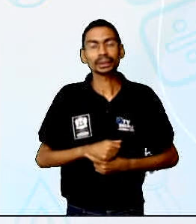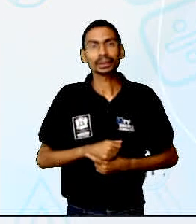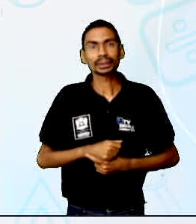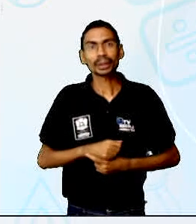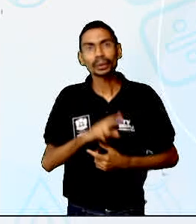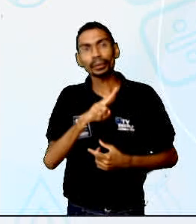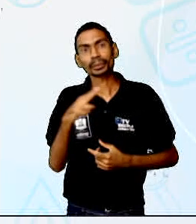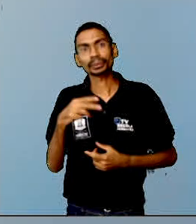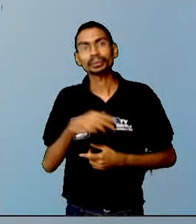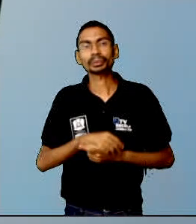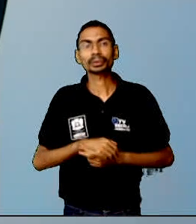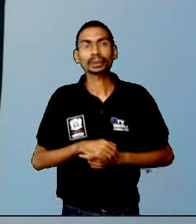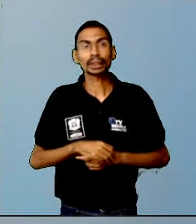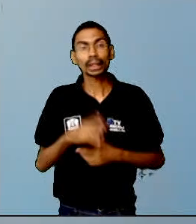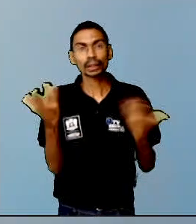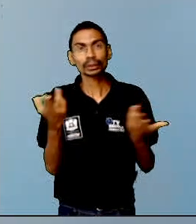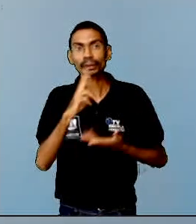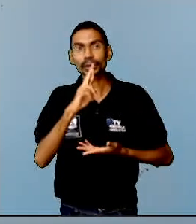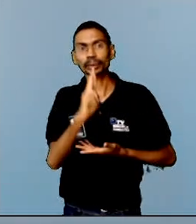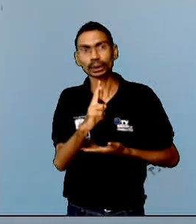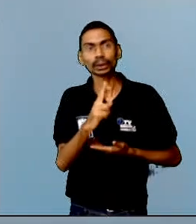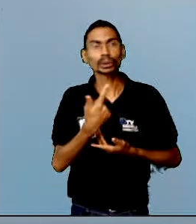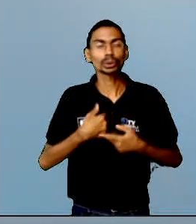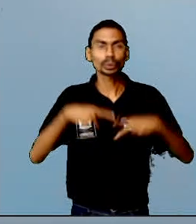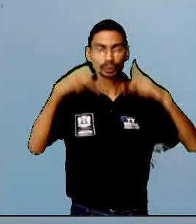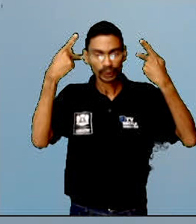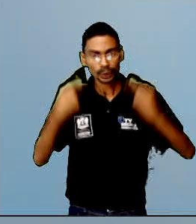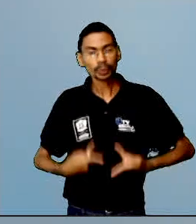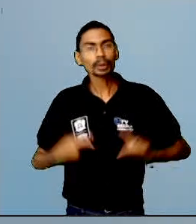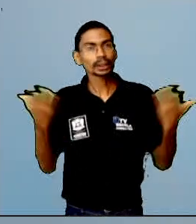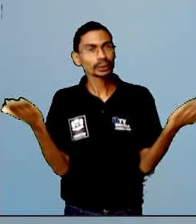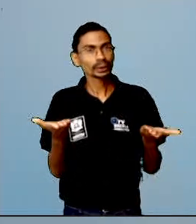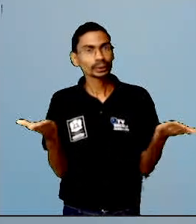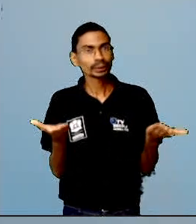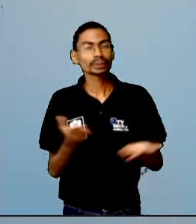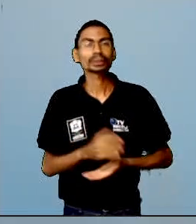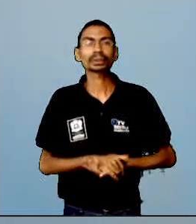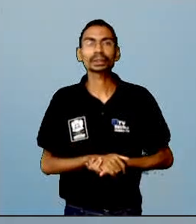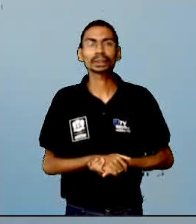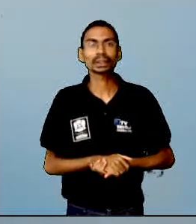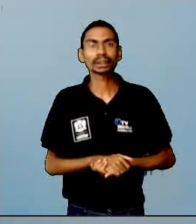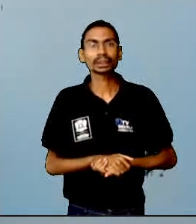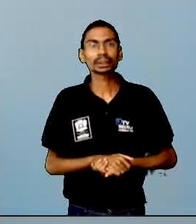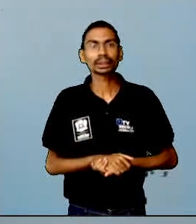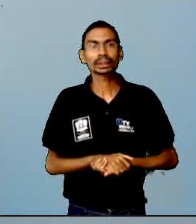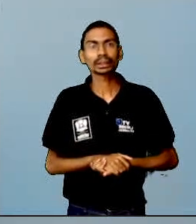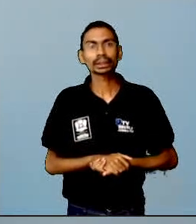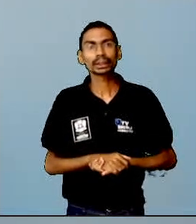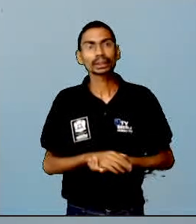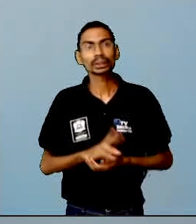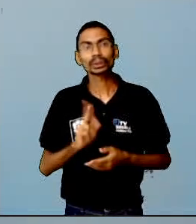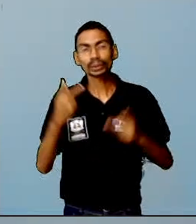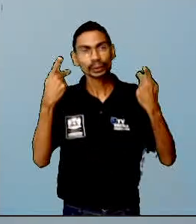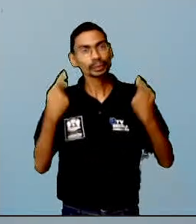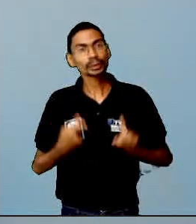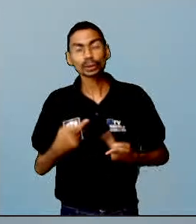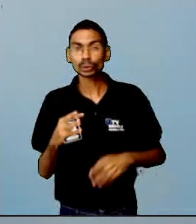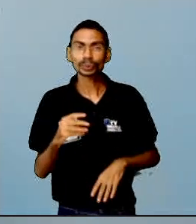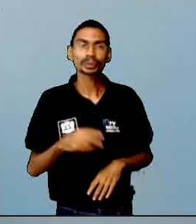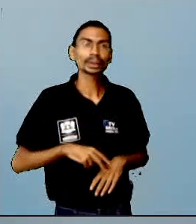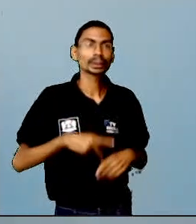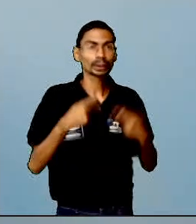Agora vamos responder as questões sobre o ser humano. O ser humano, eles são seres vivíparos, porque